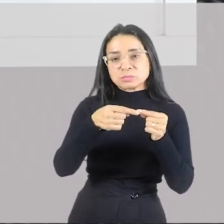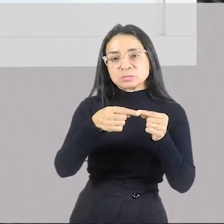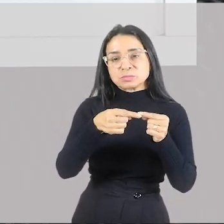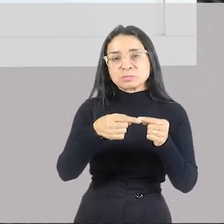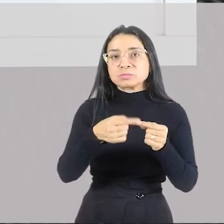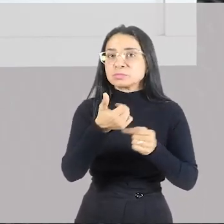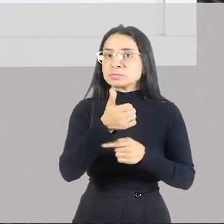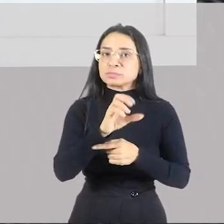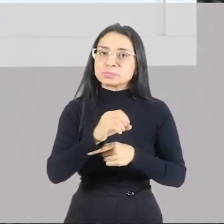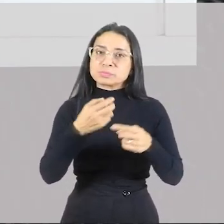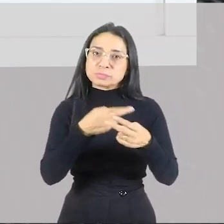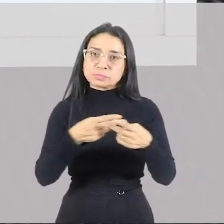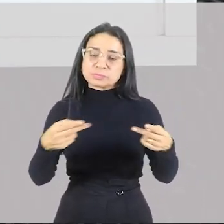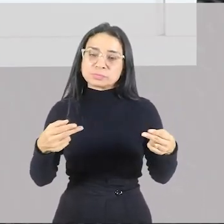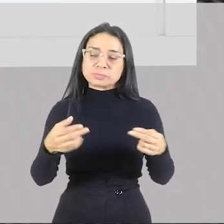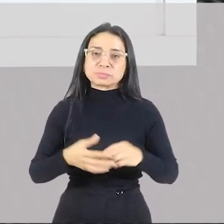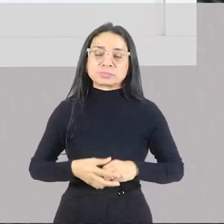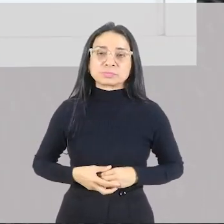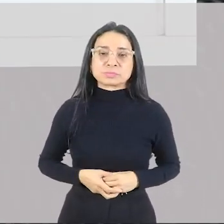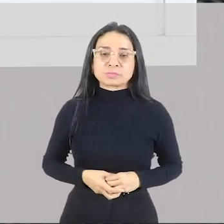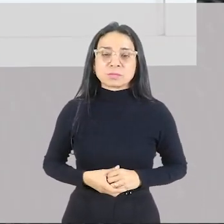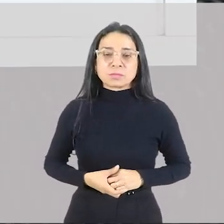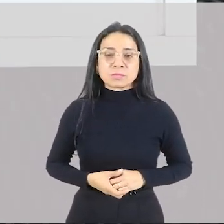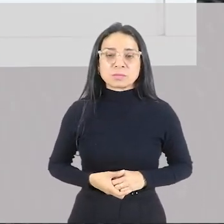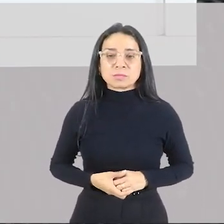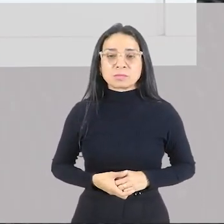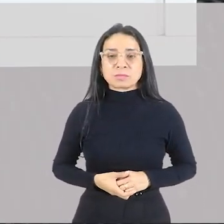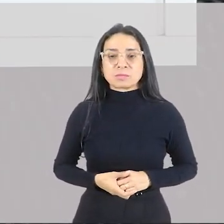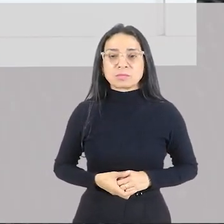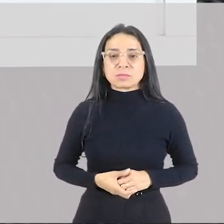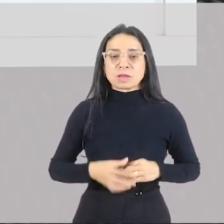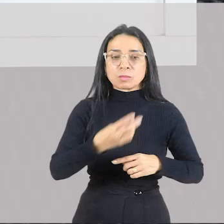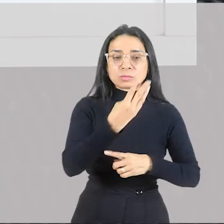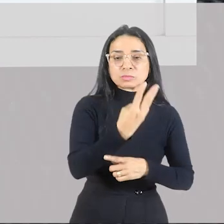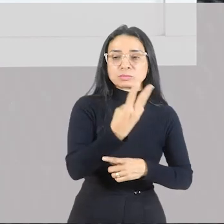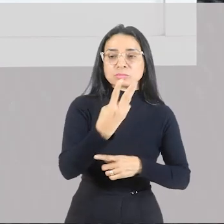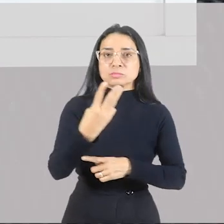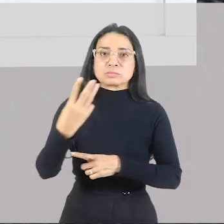10 elementos tomado 3 a 3.